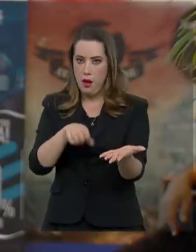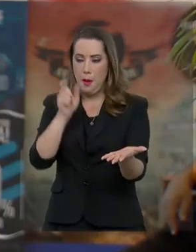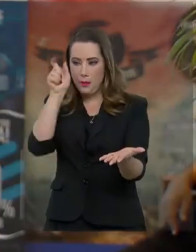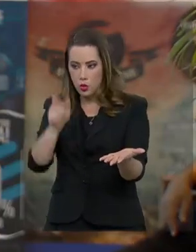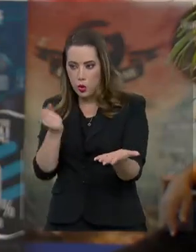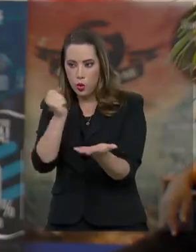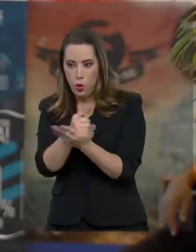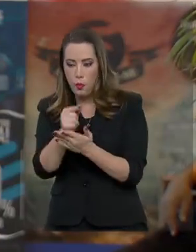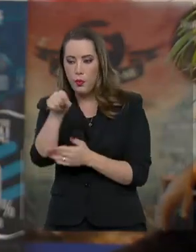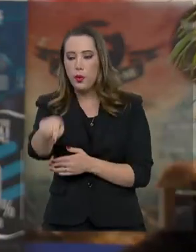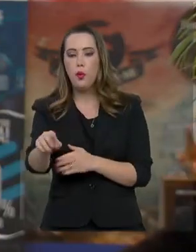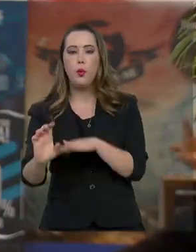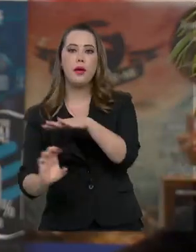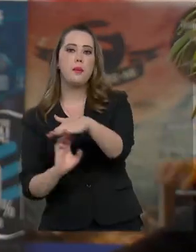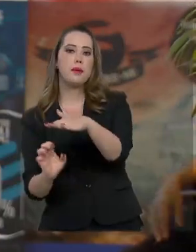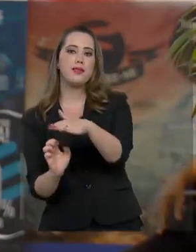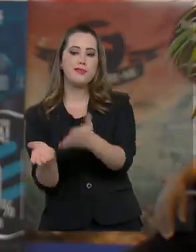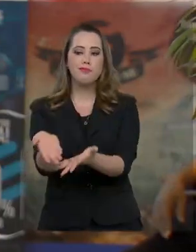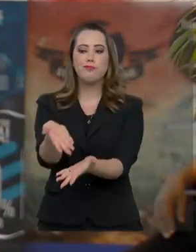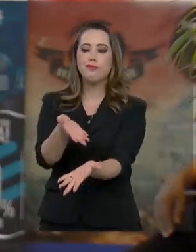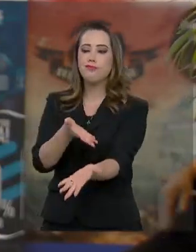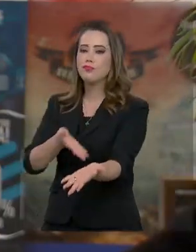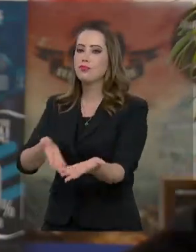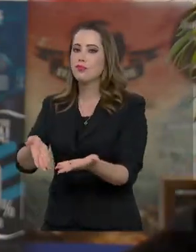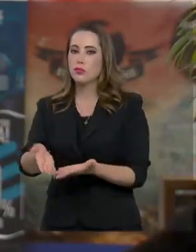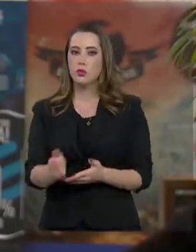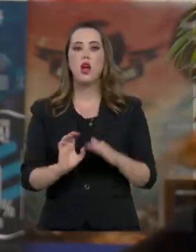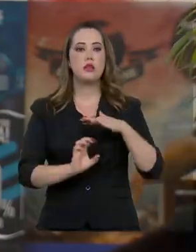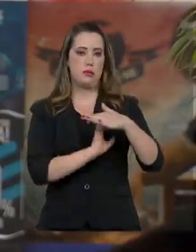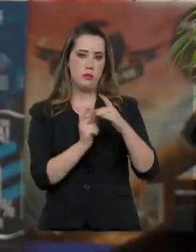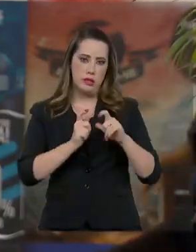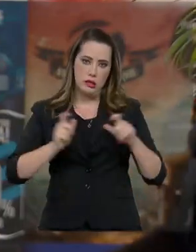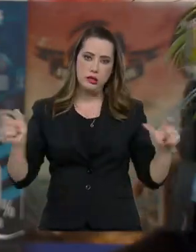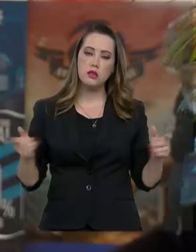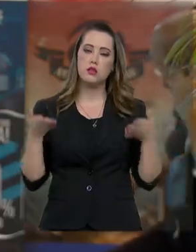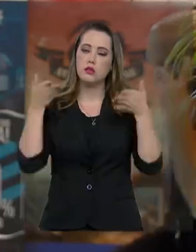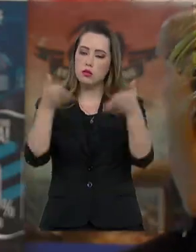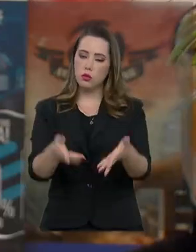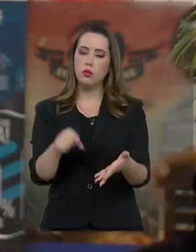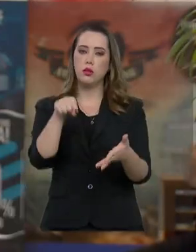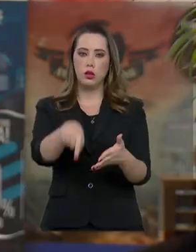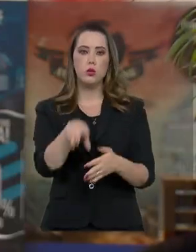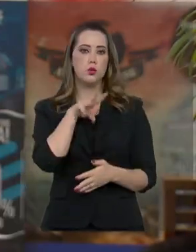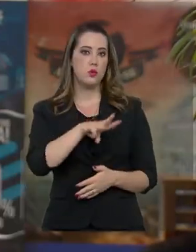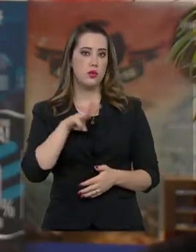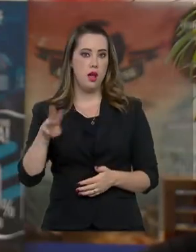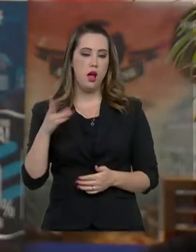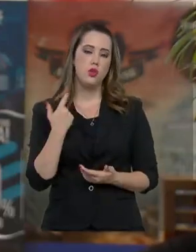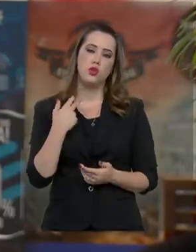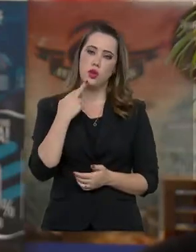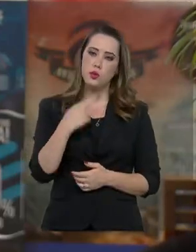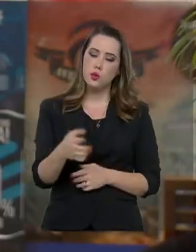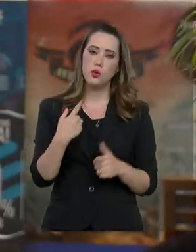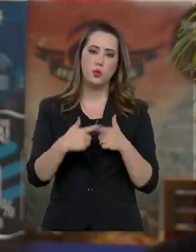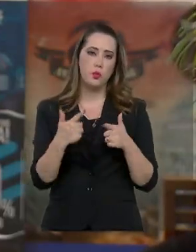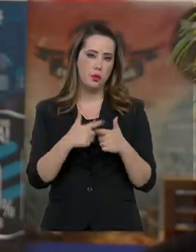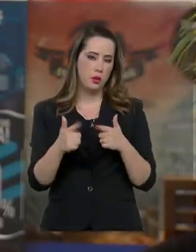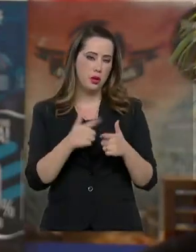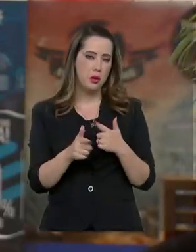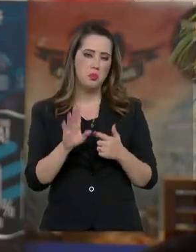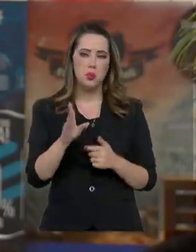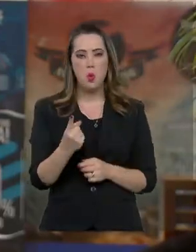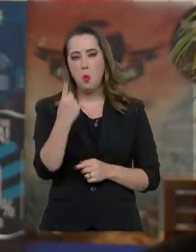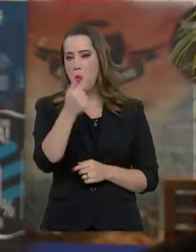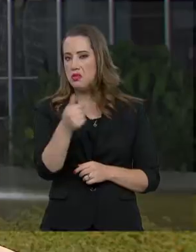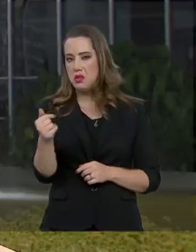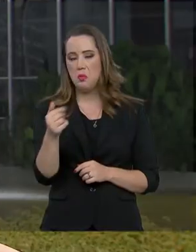consumidor as maiores empresas do país estão cadastrados na página ea solução de um problema não costuma passar de